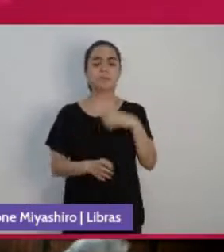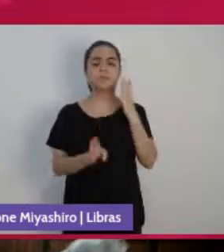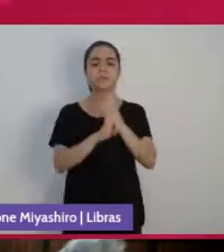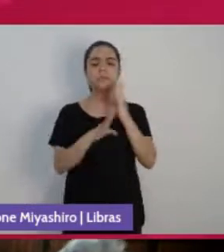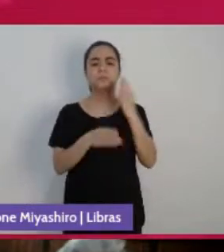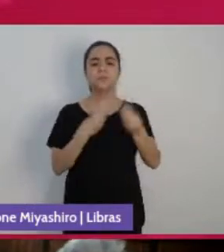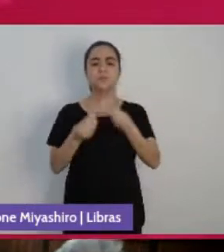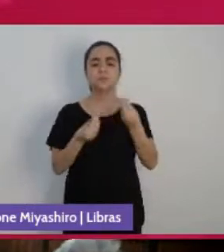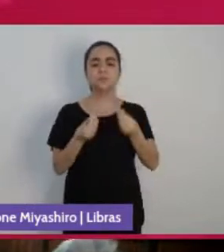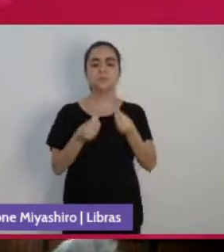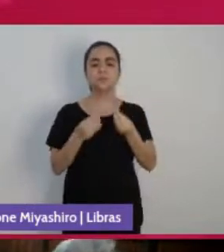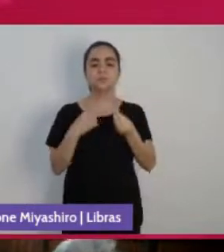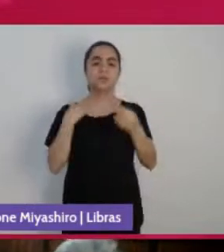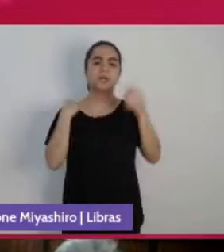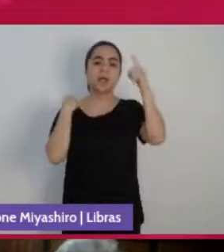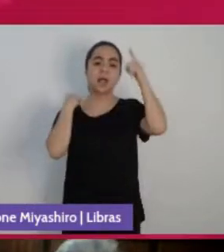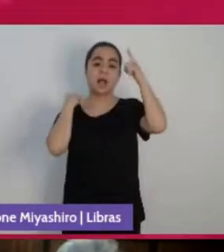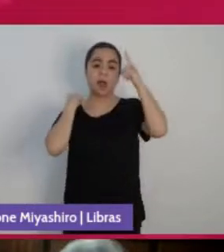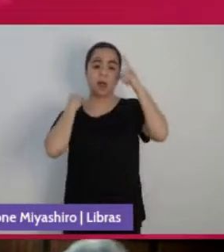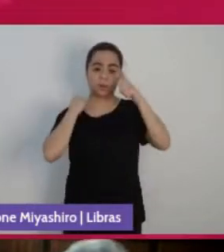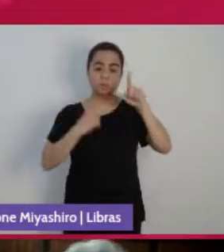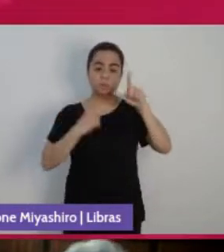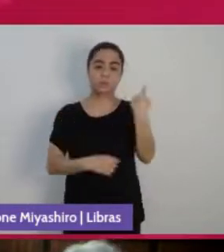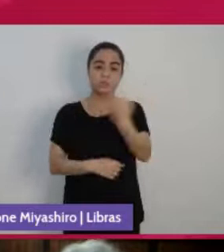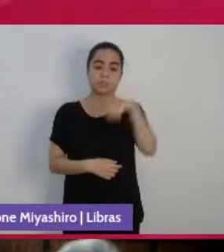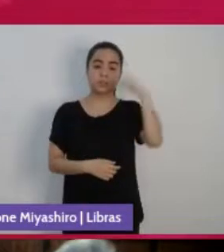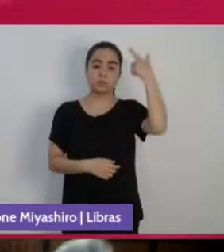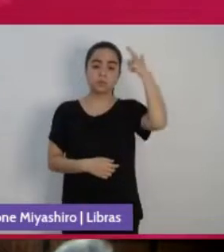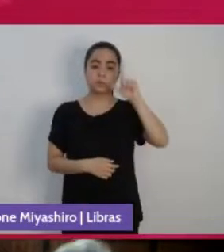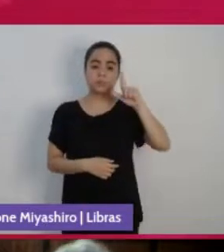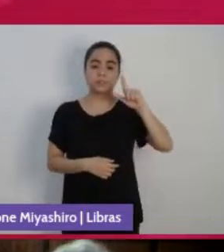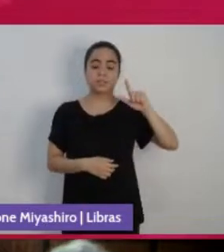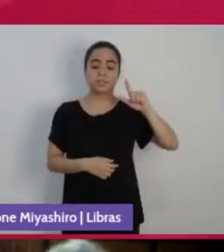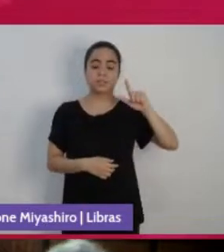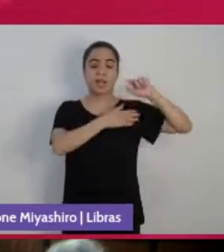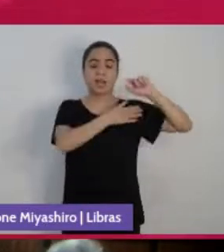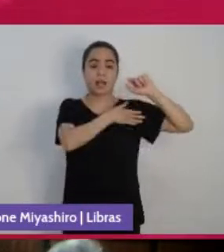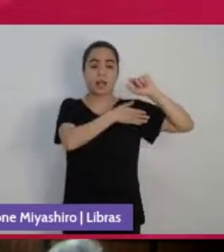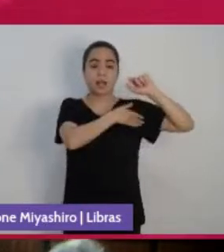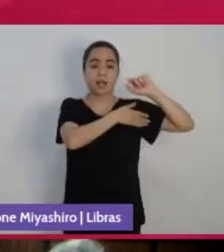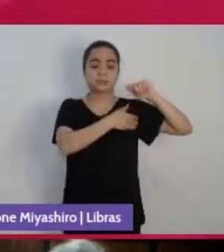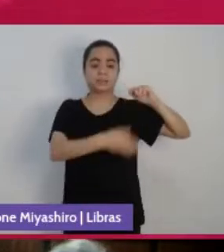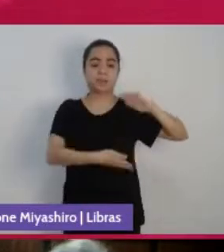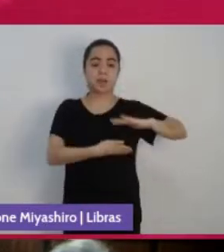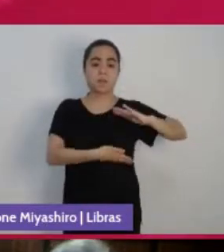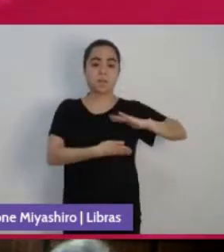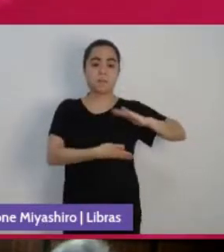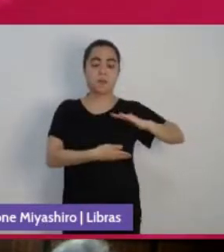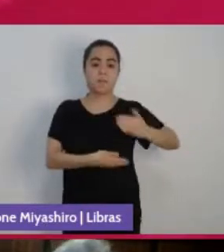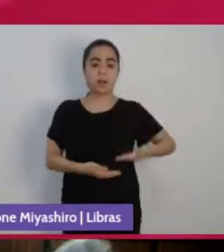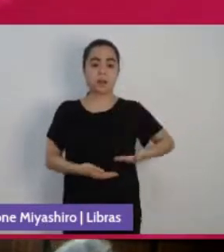dá para a gente pegar axila, mama e suco